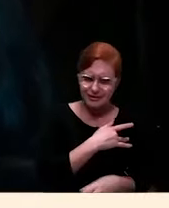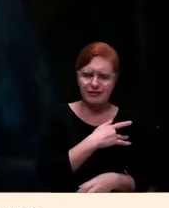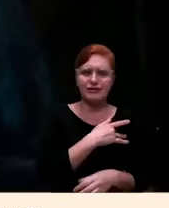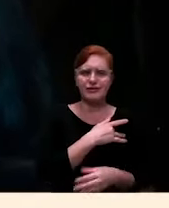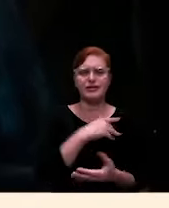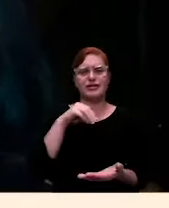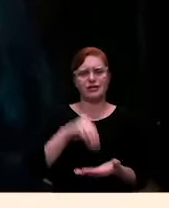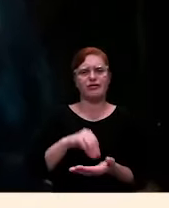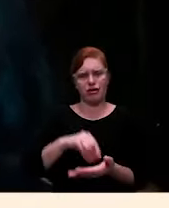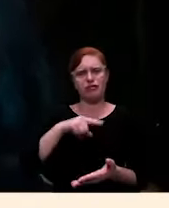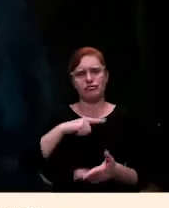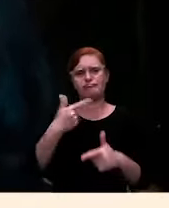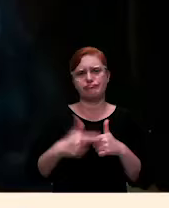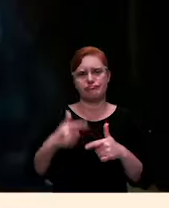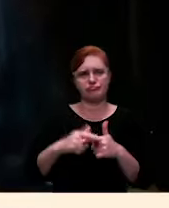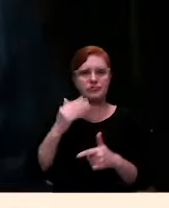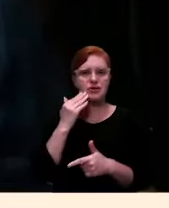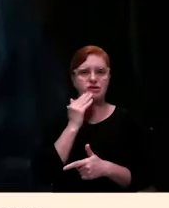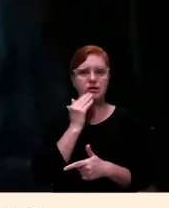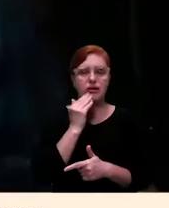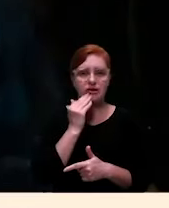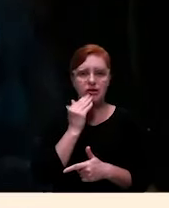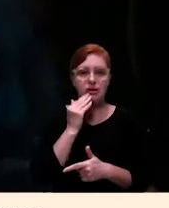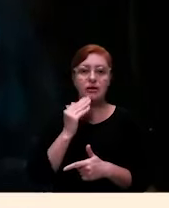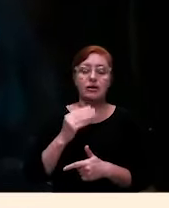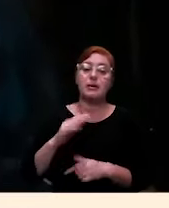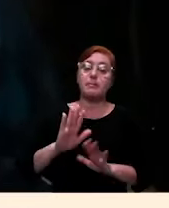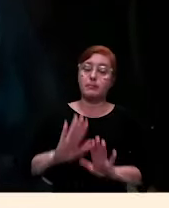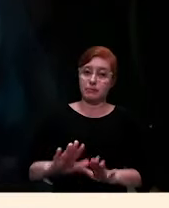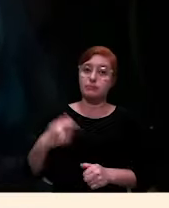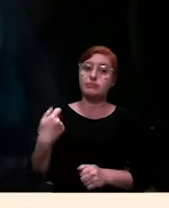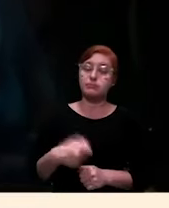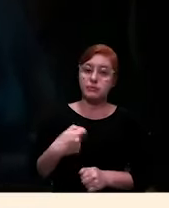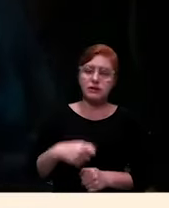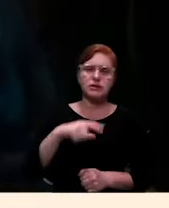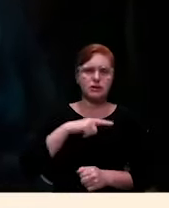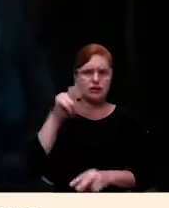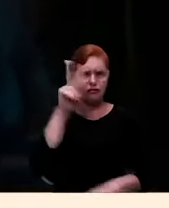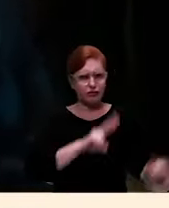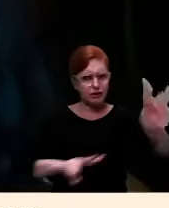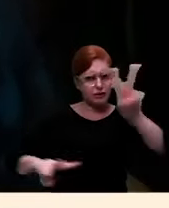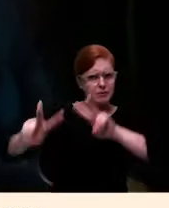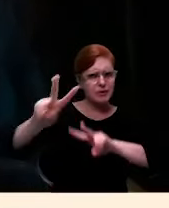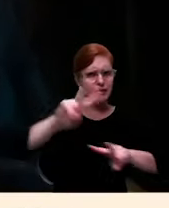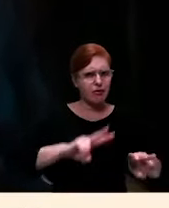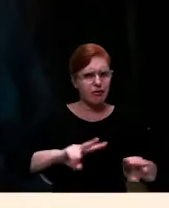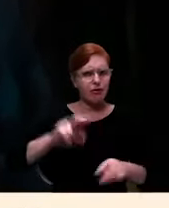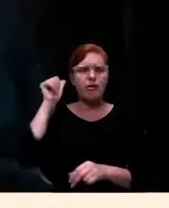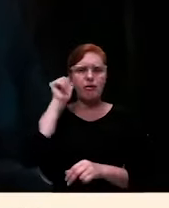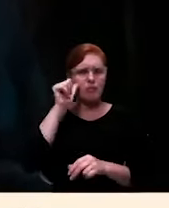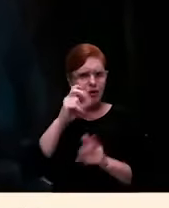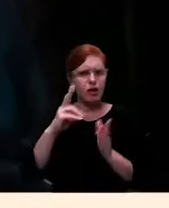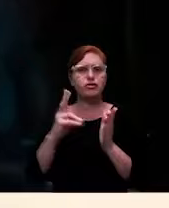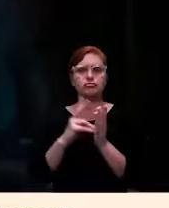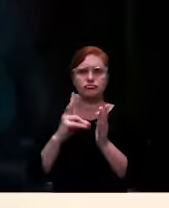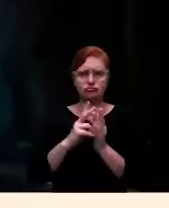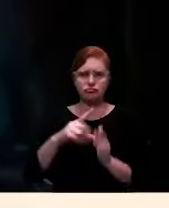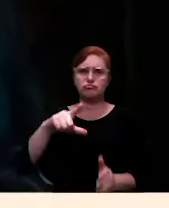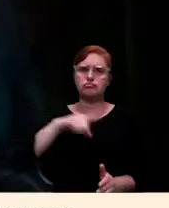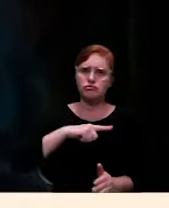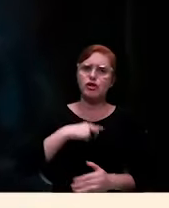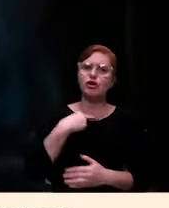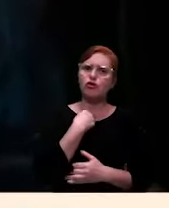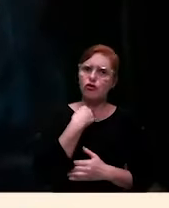saúde, que são muito precárias, mas também que precisam dar essa visibilidade para as mulheres indígenas, para